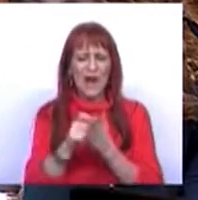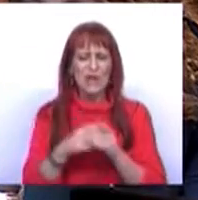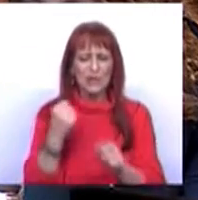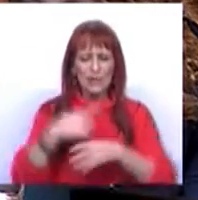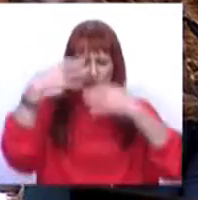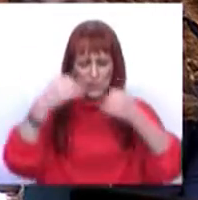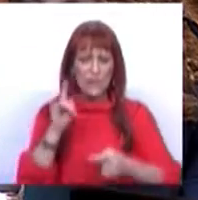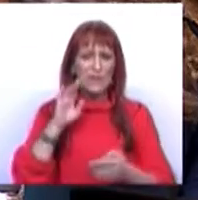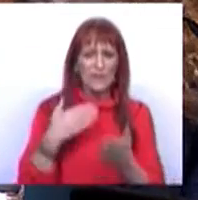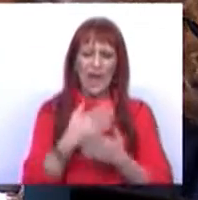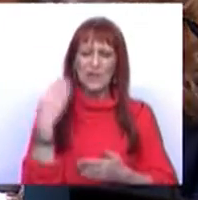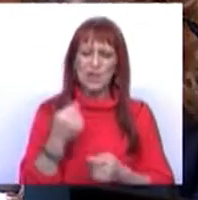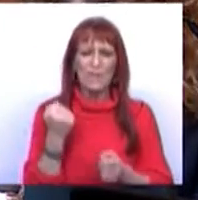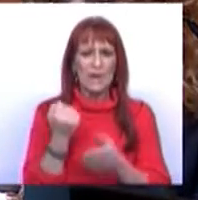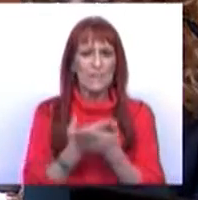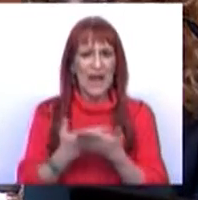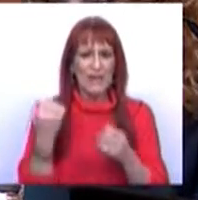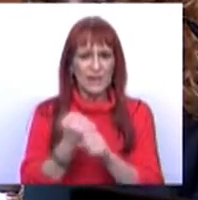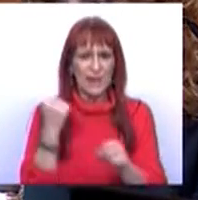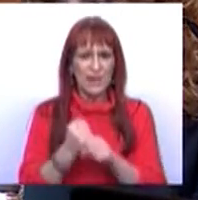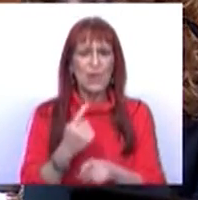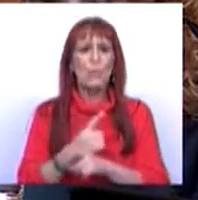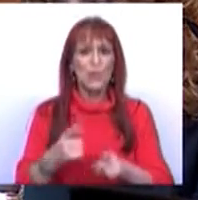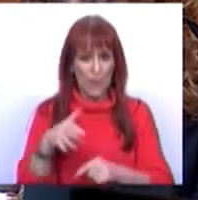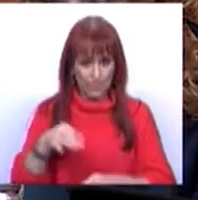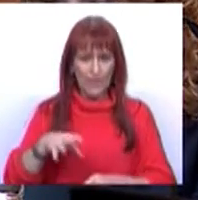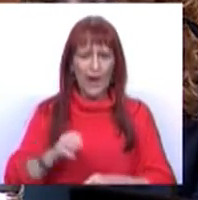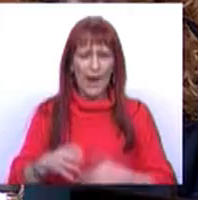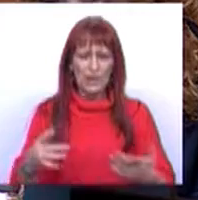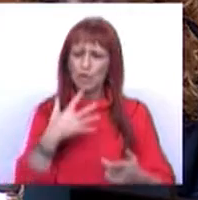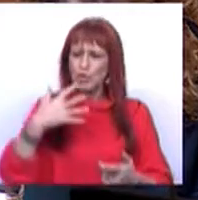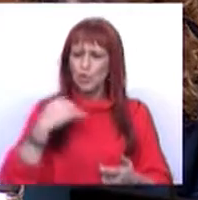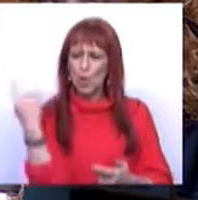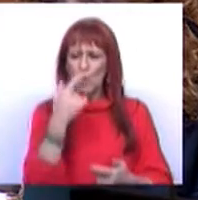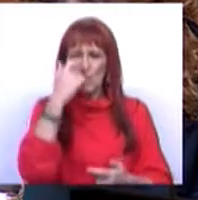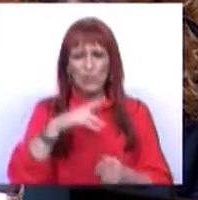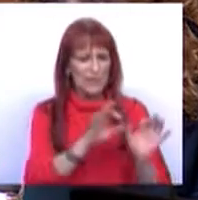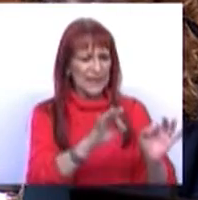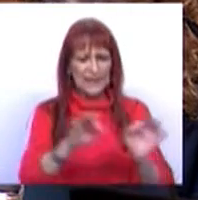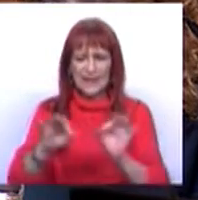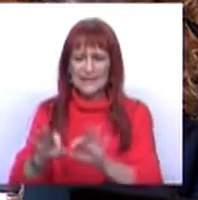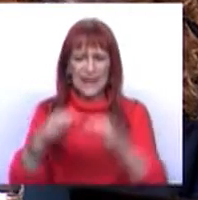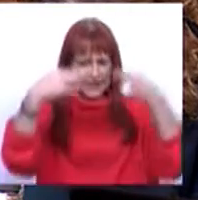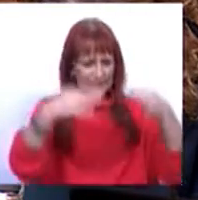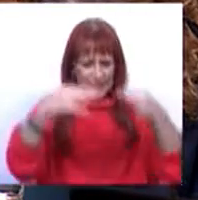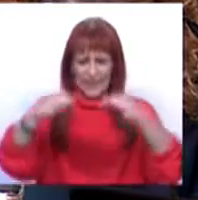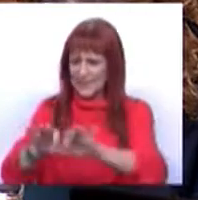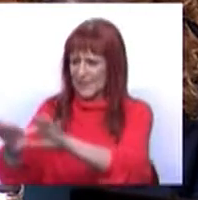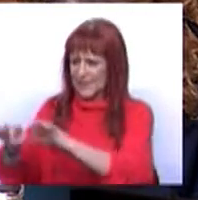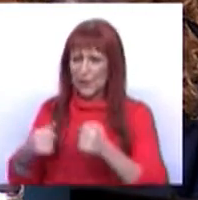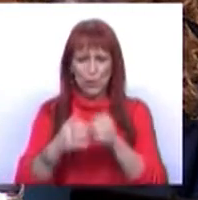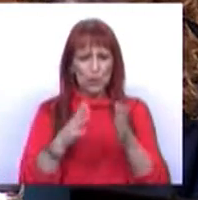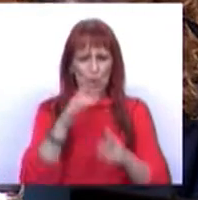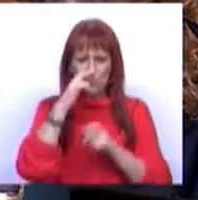da valorização dos jovens no mercado de trabalho. Porque para o Partido Socialista todos os cidadãos são tratados com a mesma dignidade, todos